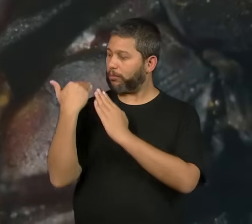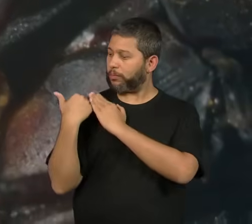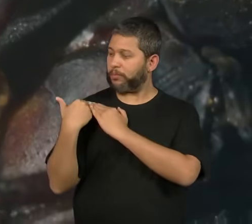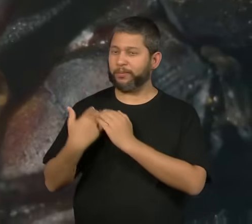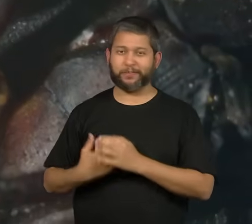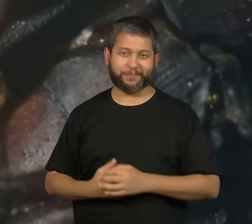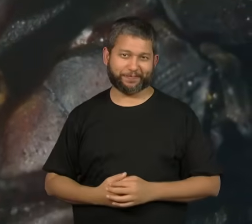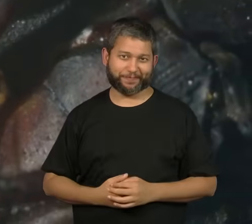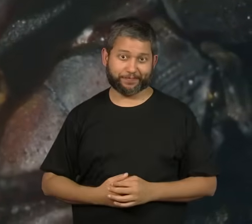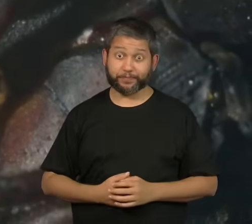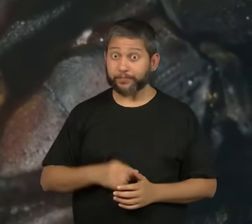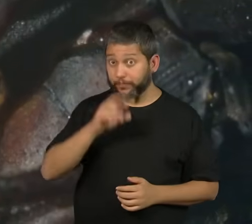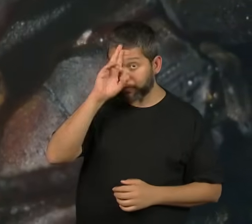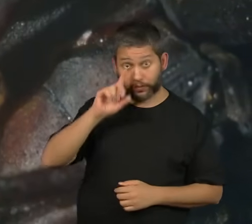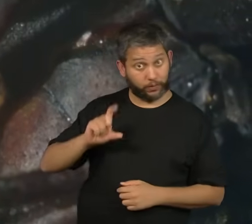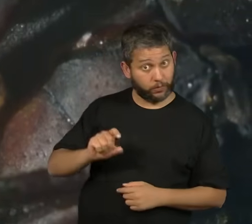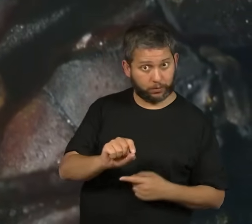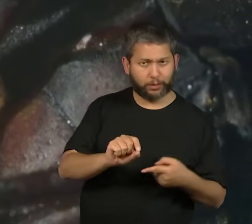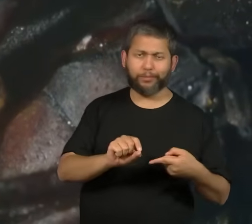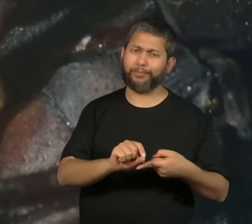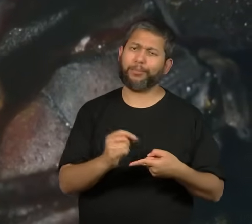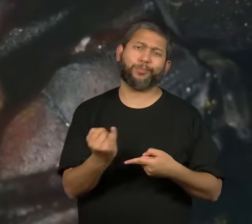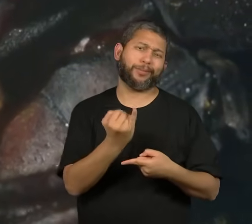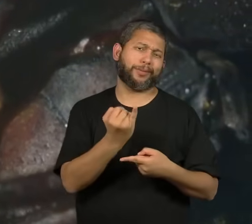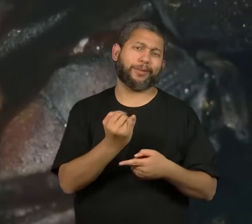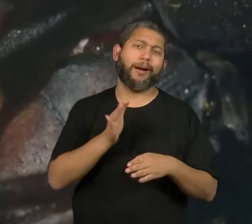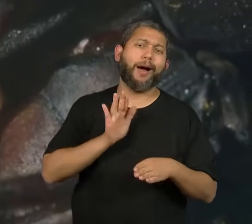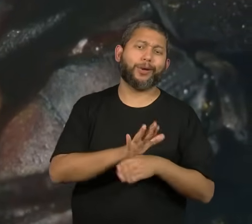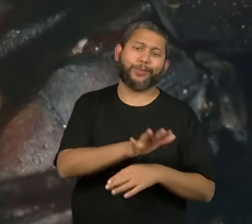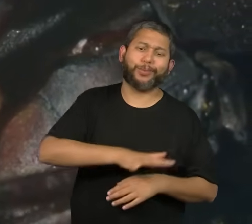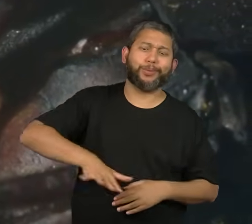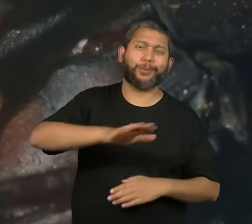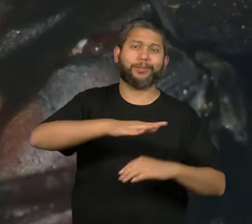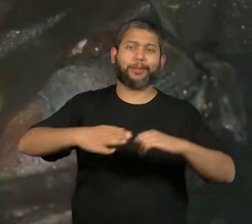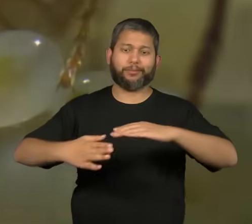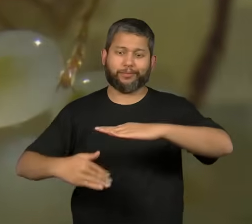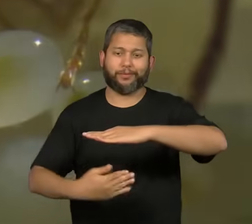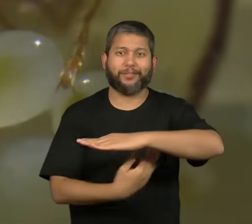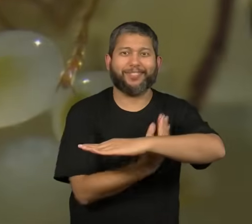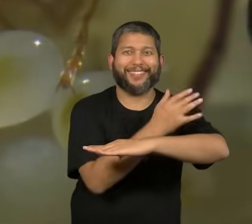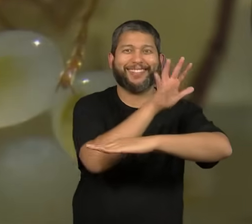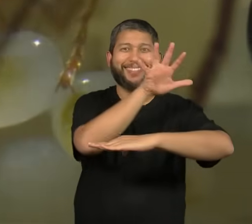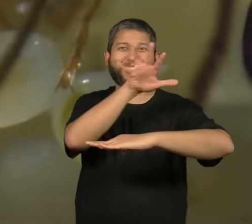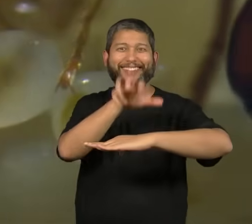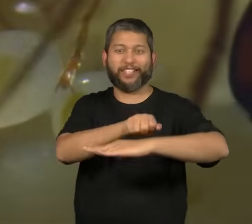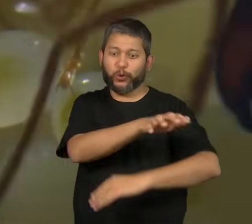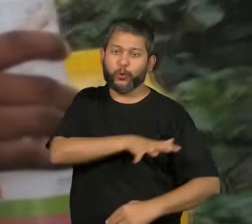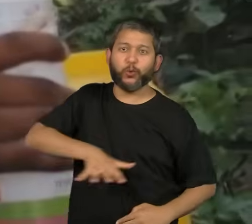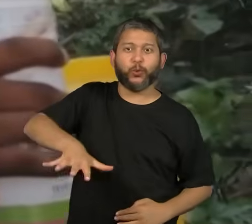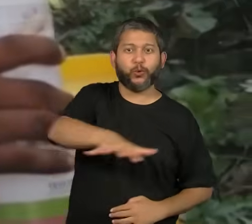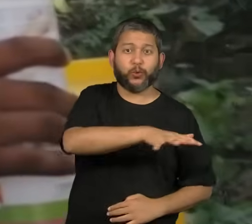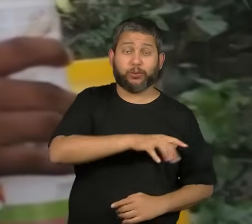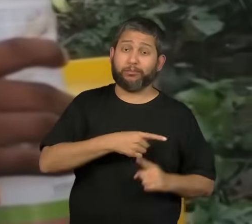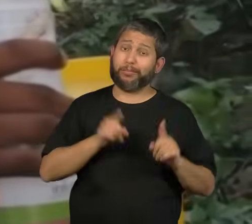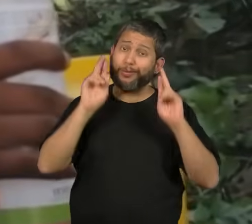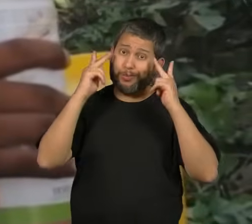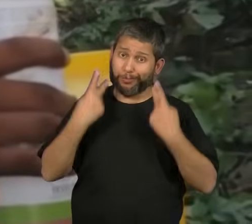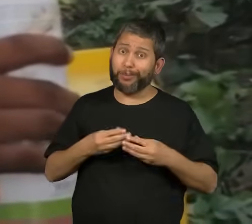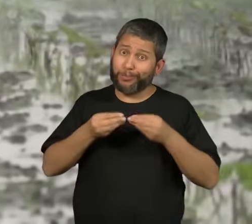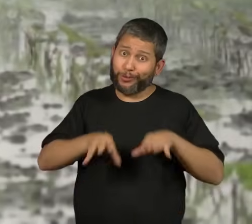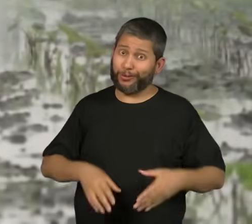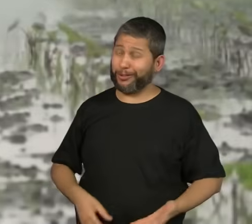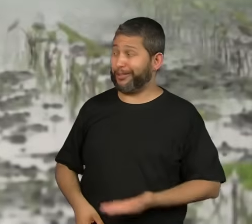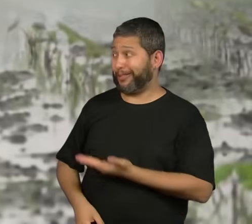As formigas desempenham um papel essencial para a saúde dos ecossistemas, mas estão ameaçadas por ações humanas como o